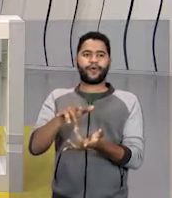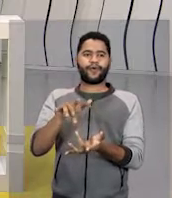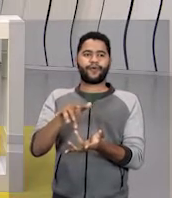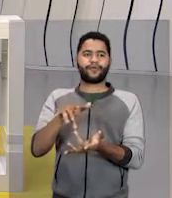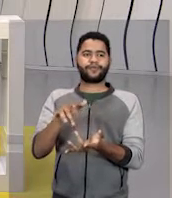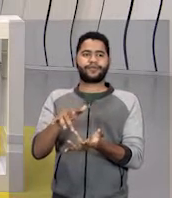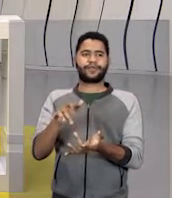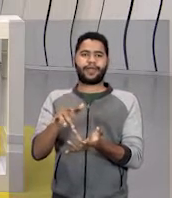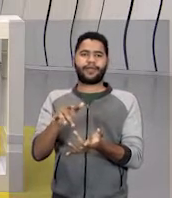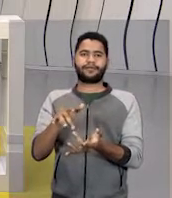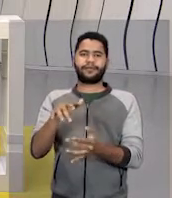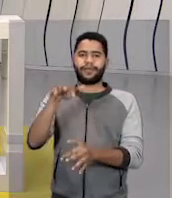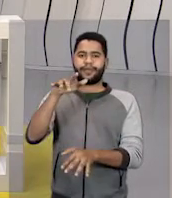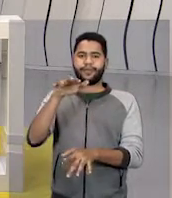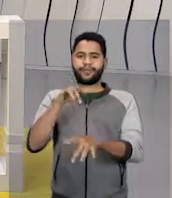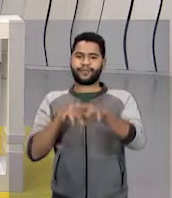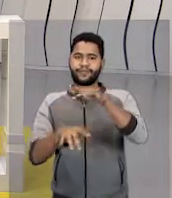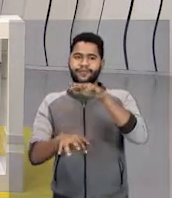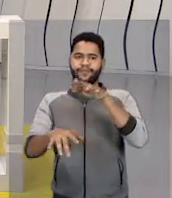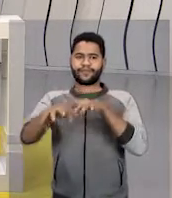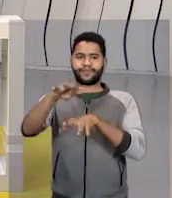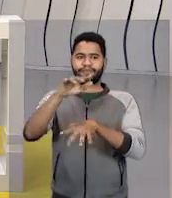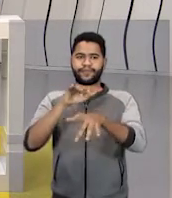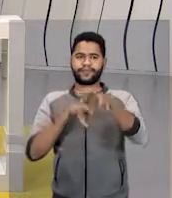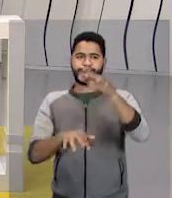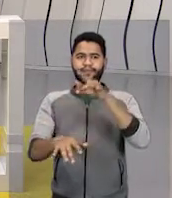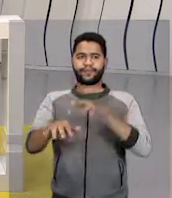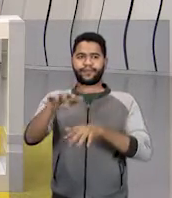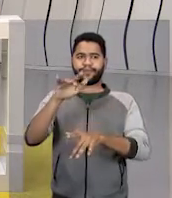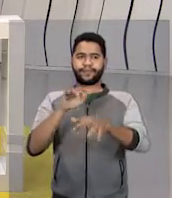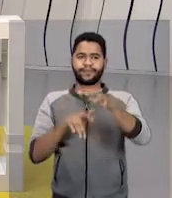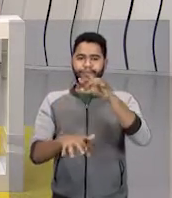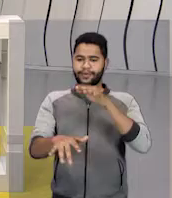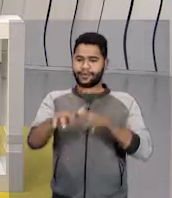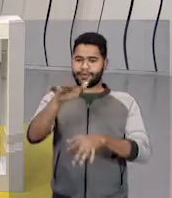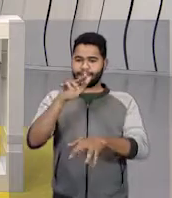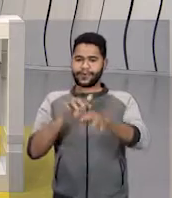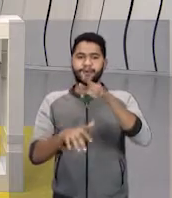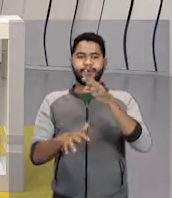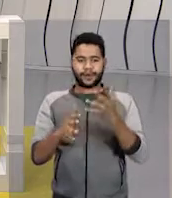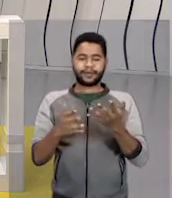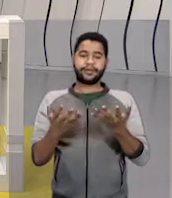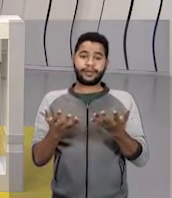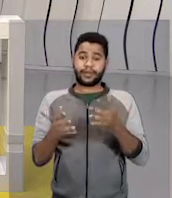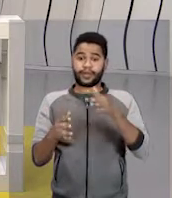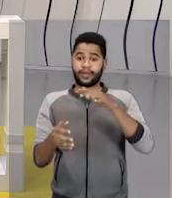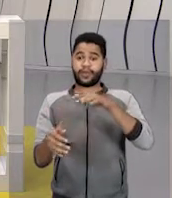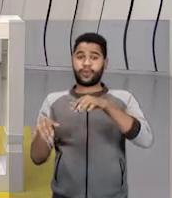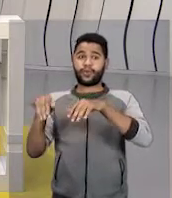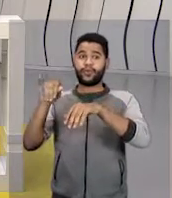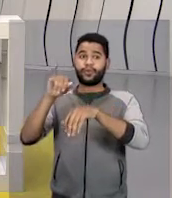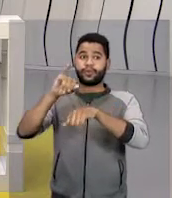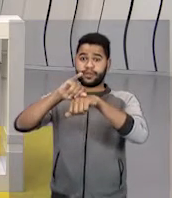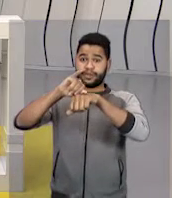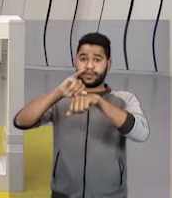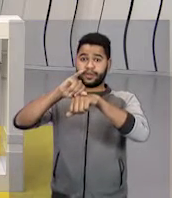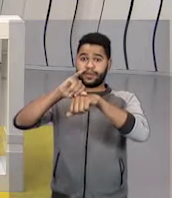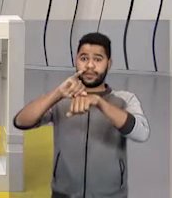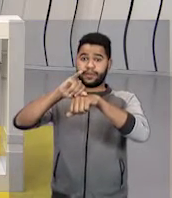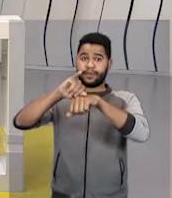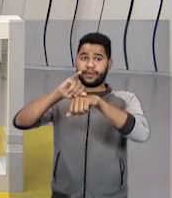aquela superfície de aquecimento. E o líquido que estava embaixo, que tinha sido aquecido,